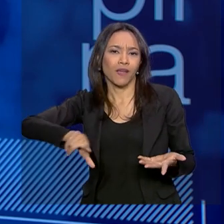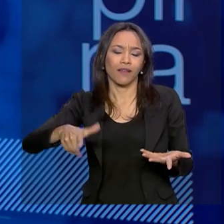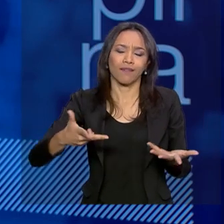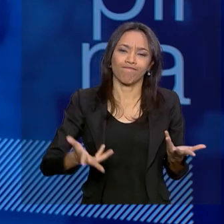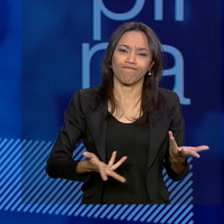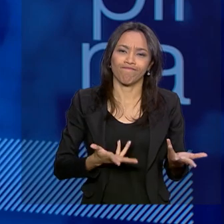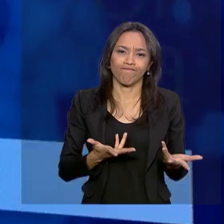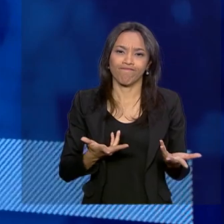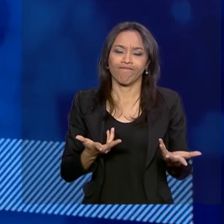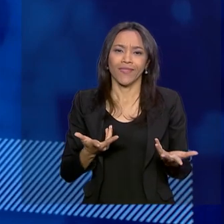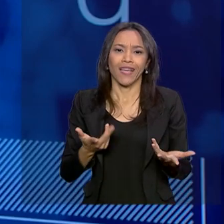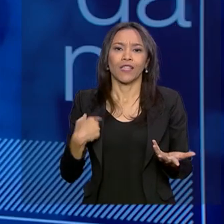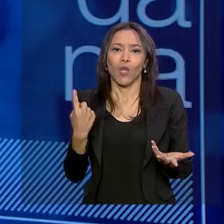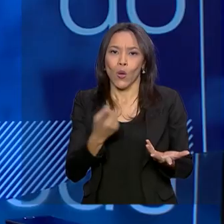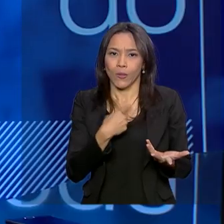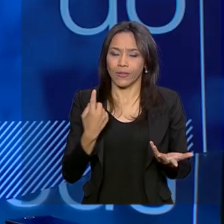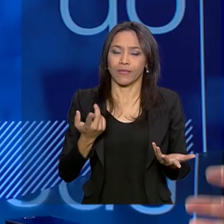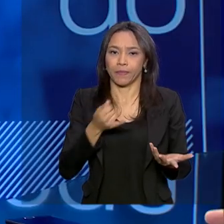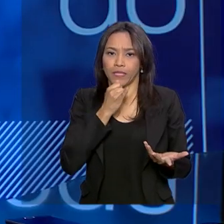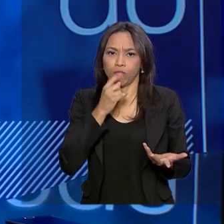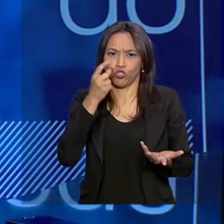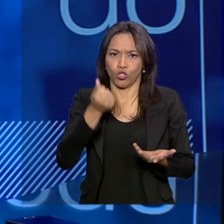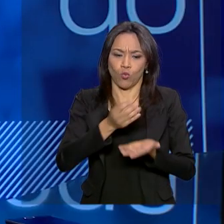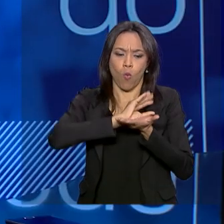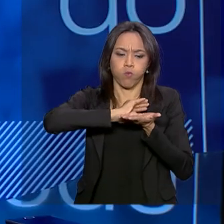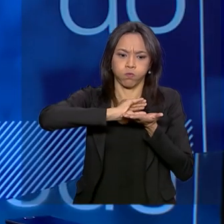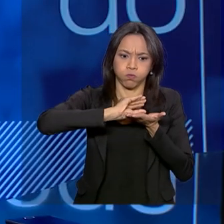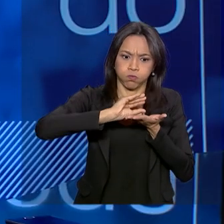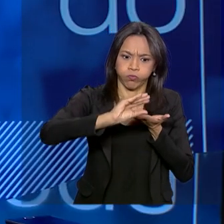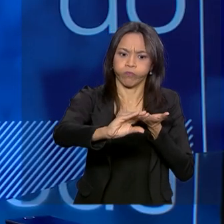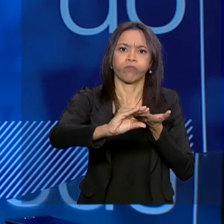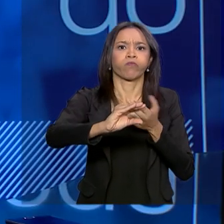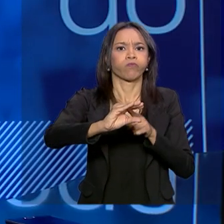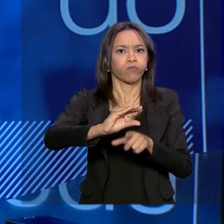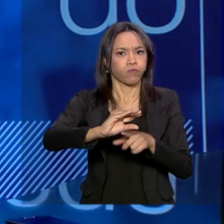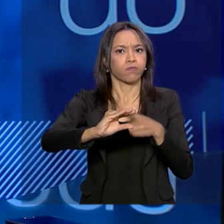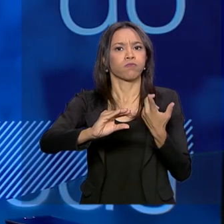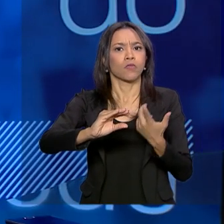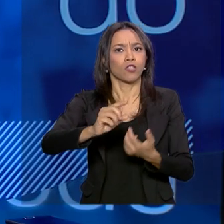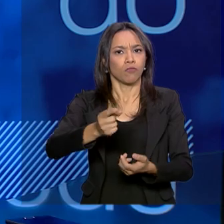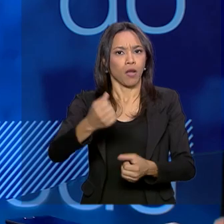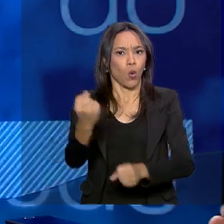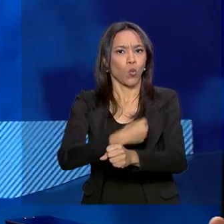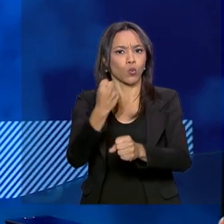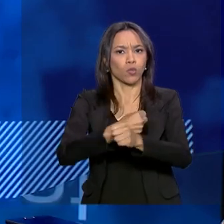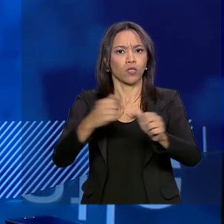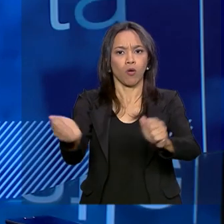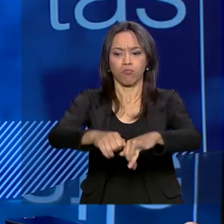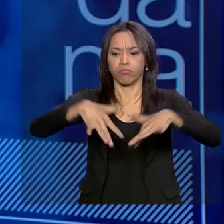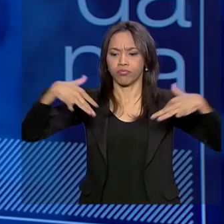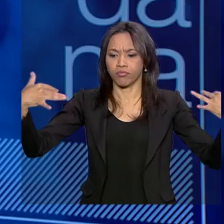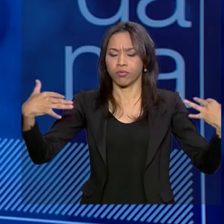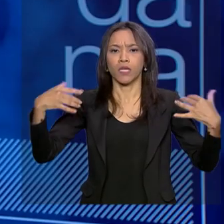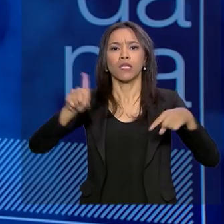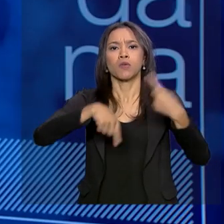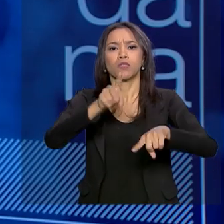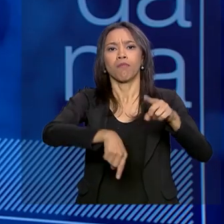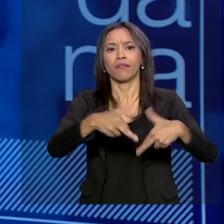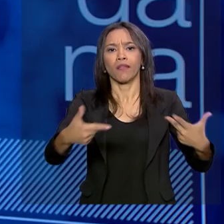Não é mais plausível a gente investir grandes quantidades de recursos em equipamentos que depois vão